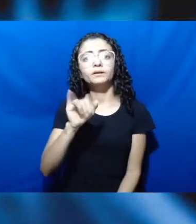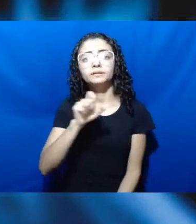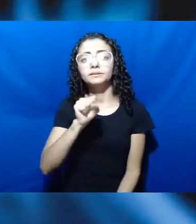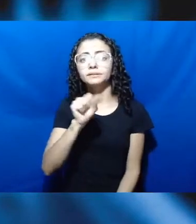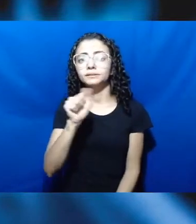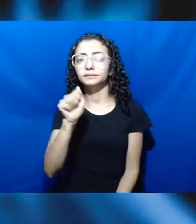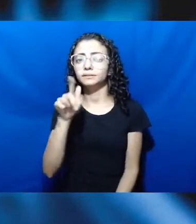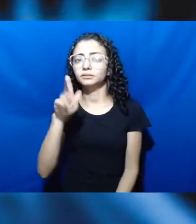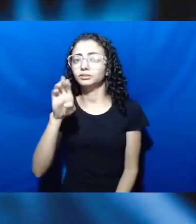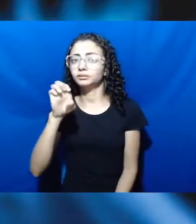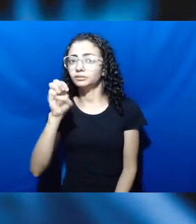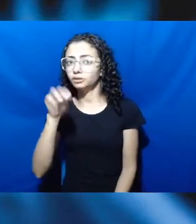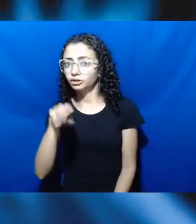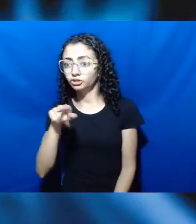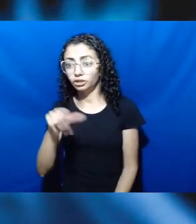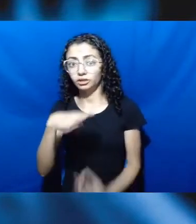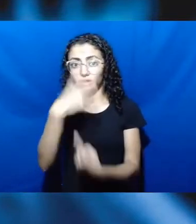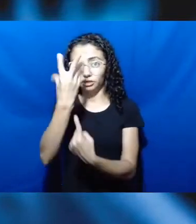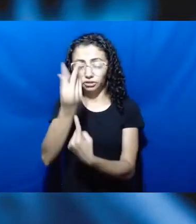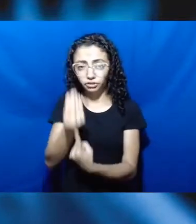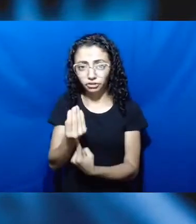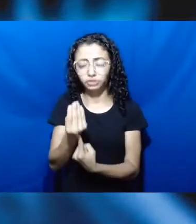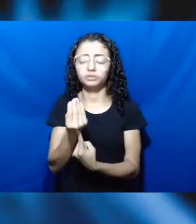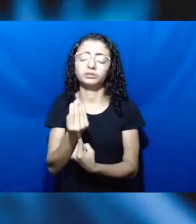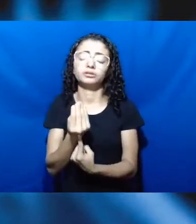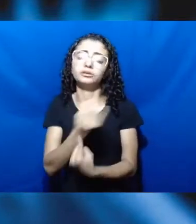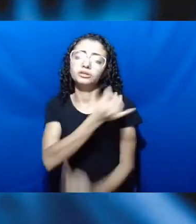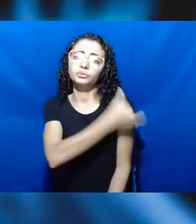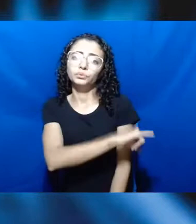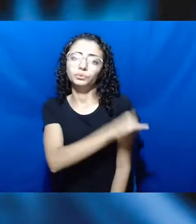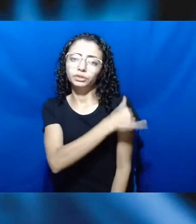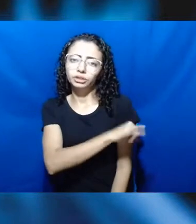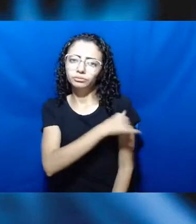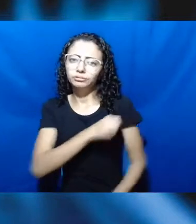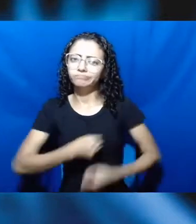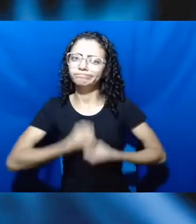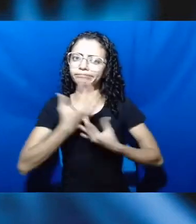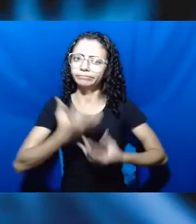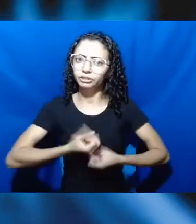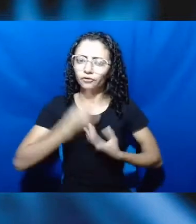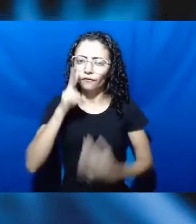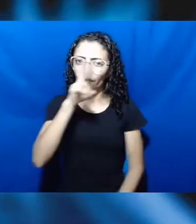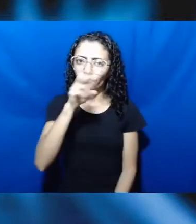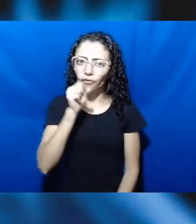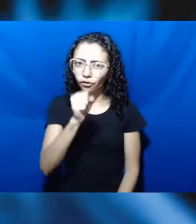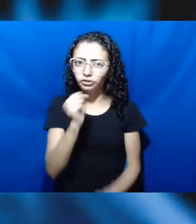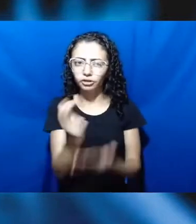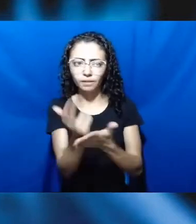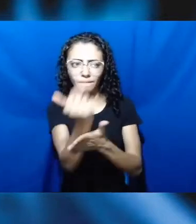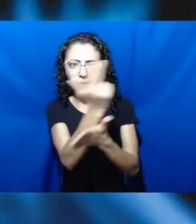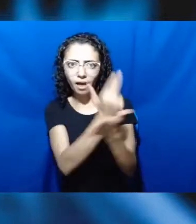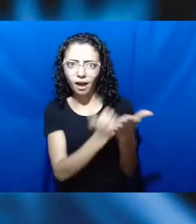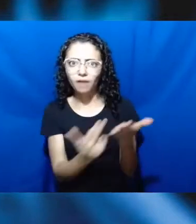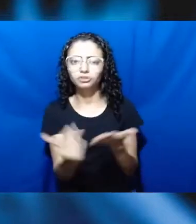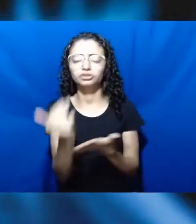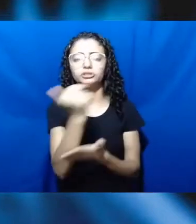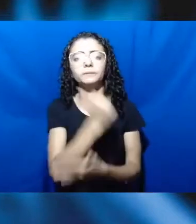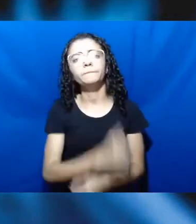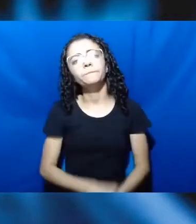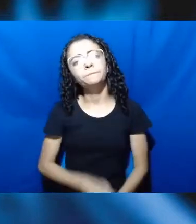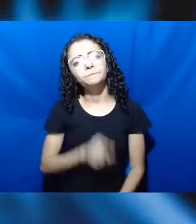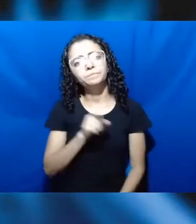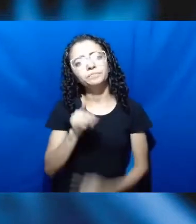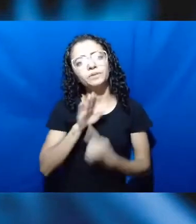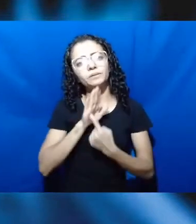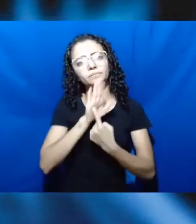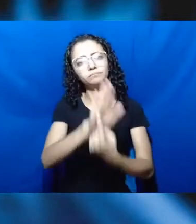carioca de grande expressão plástica, que representa toda uma região que trabalhou no